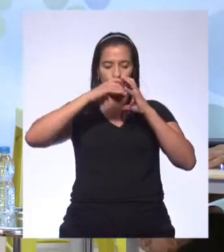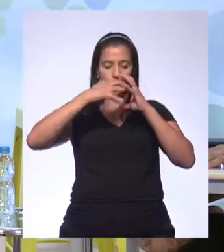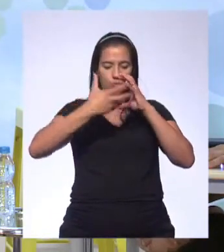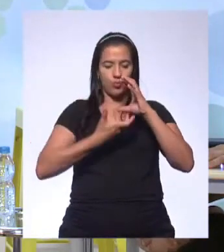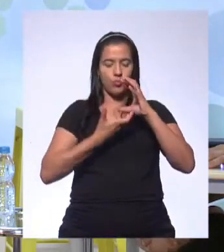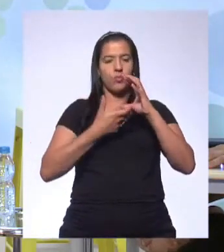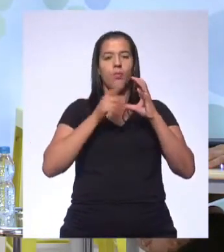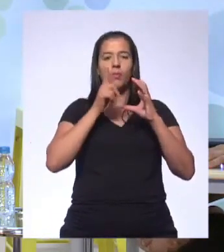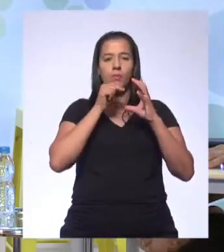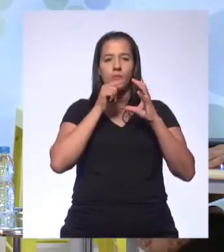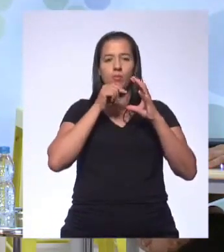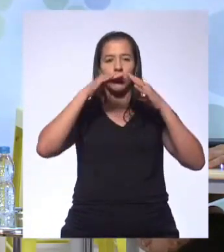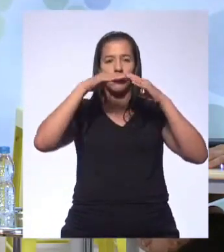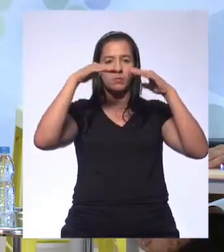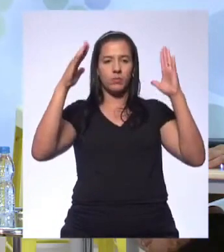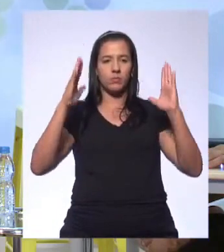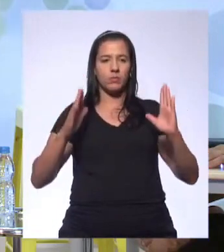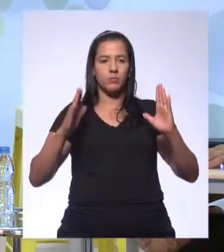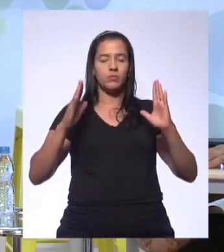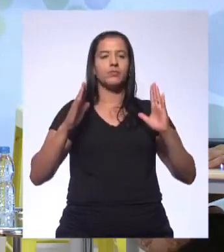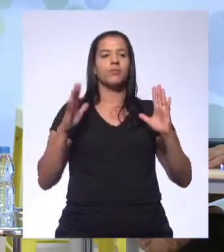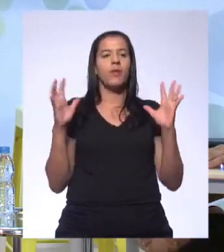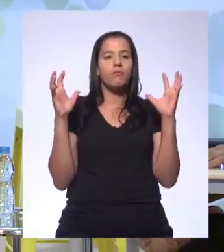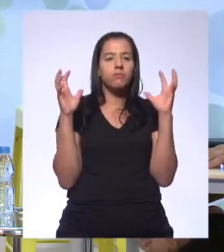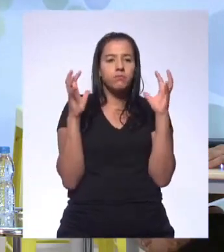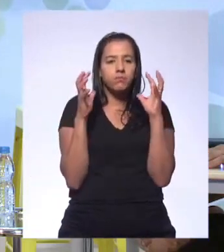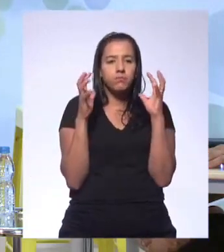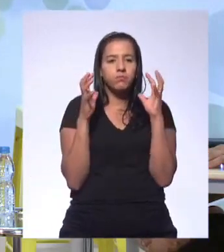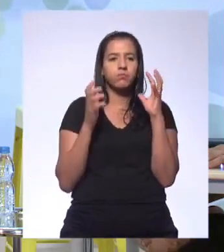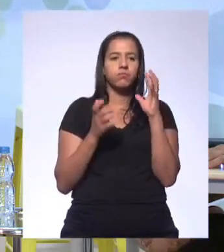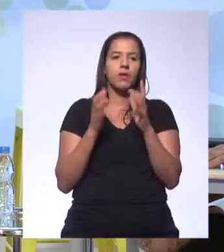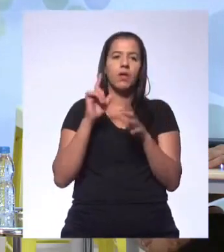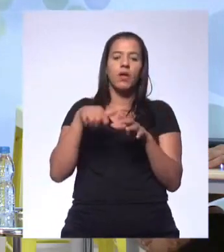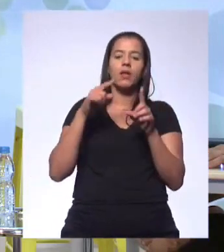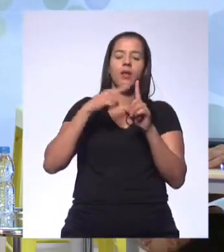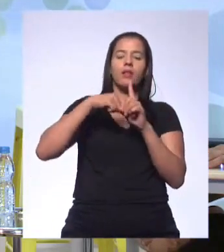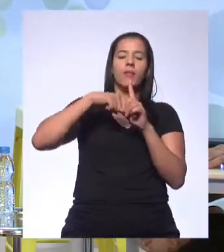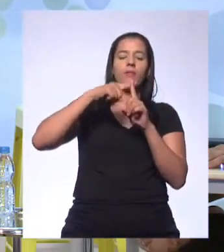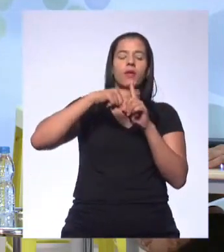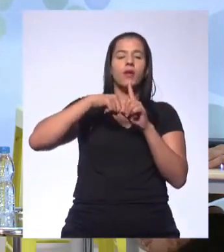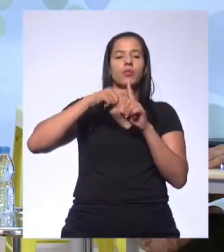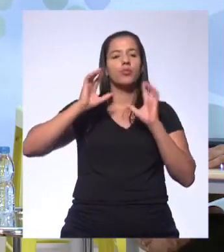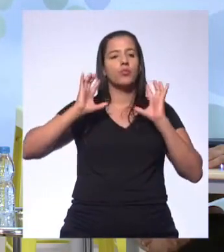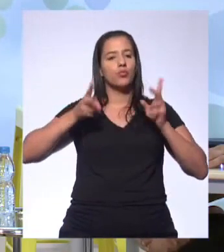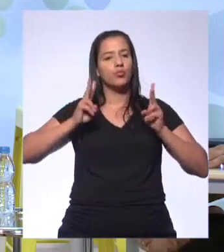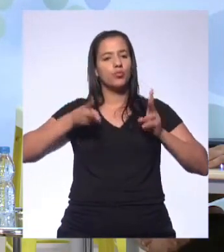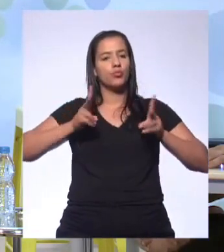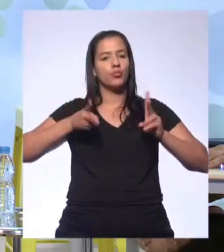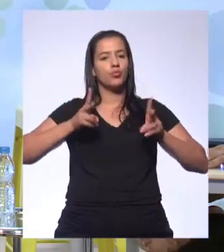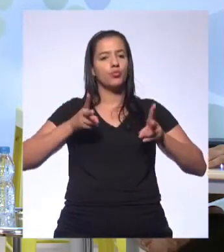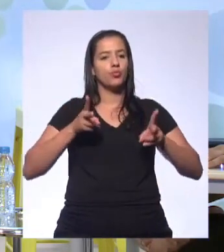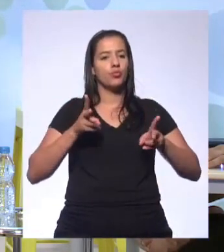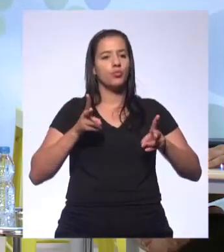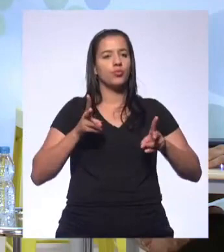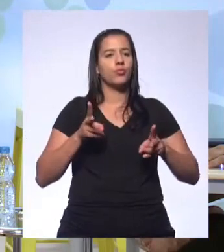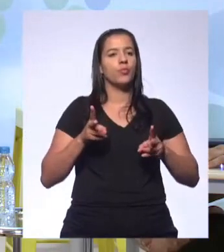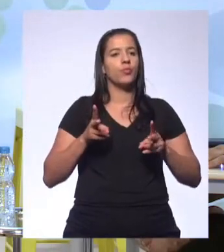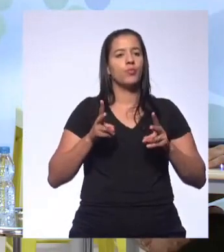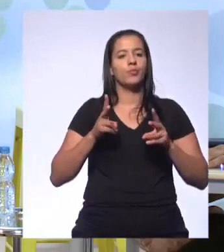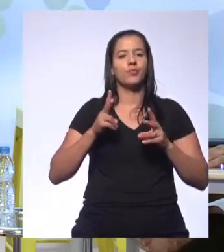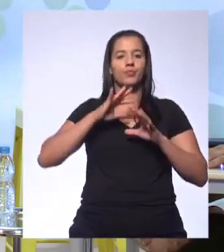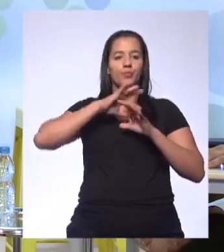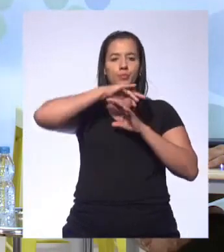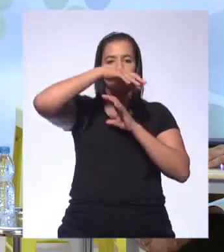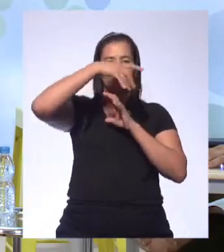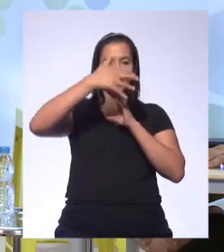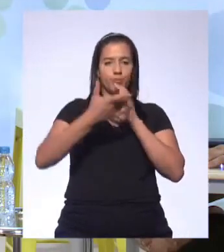de alimentos, por que é feito a estufa? Porque ela vai manter uma temperatura ali constante, né? Durante